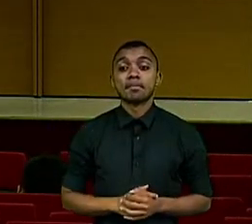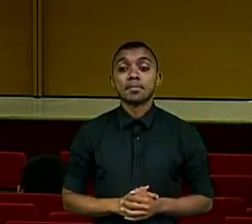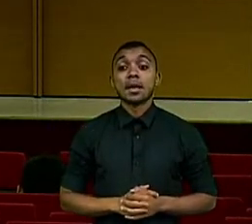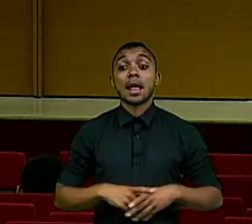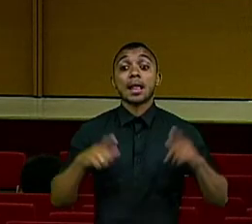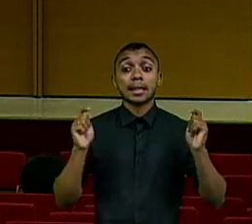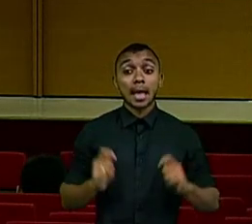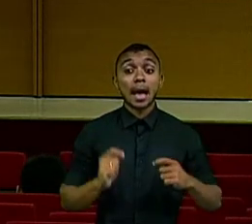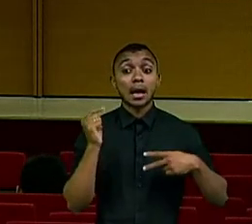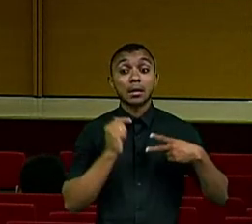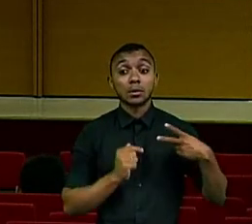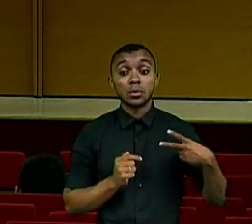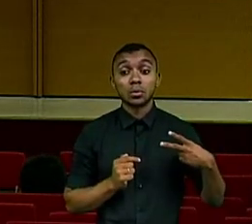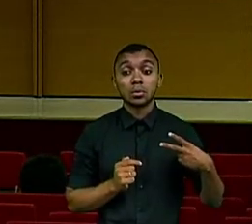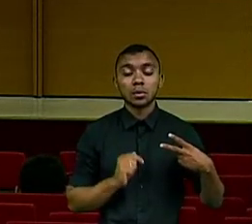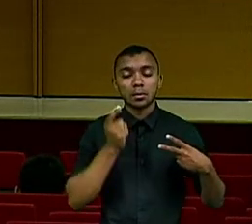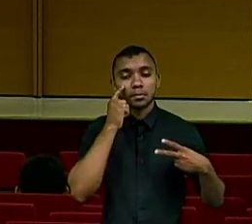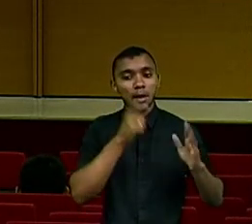cuidado